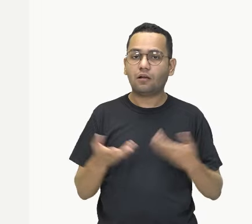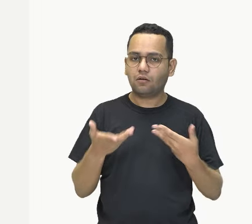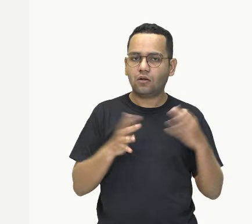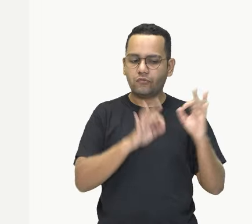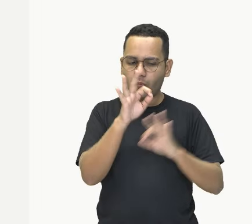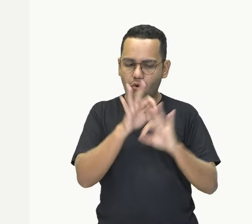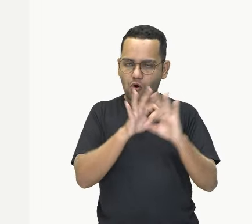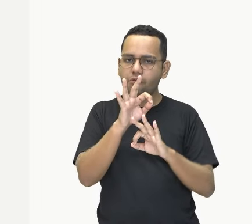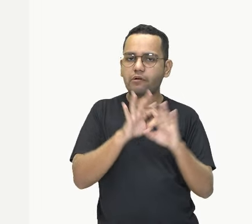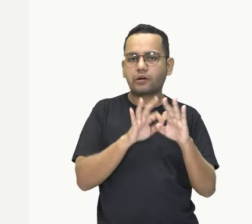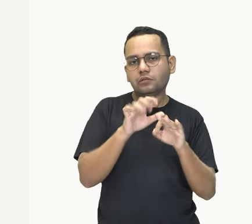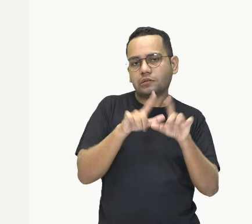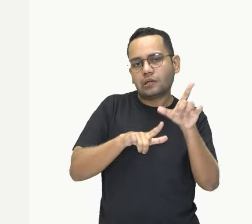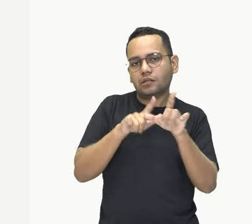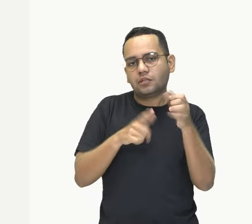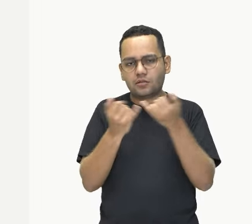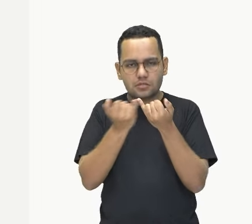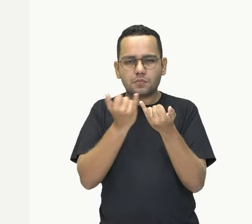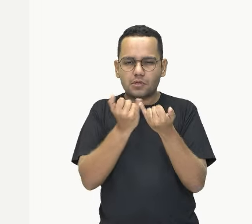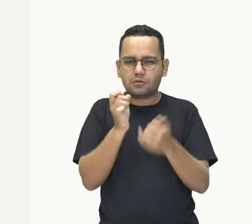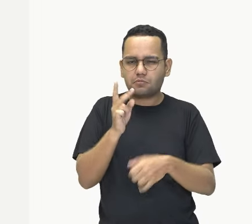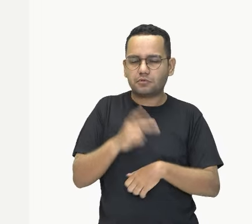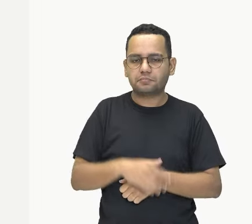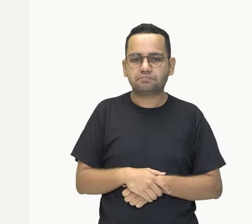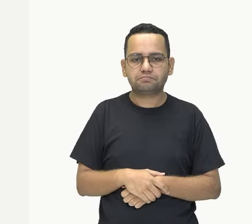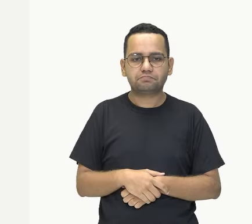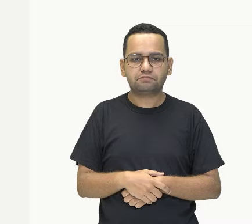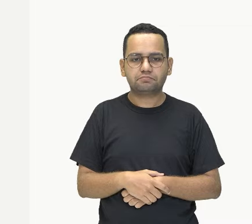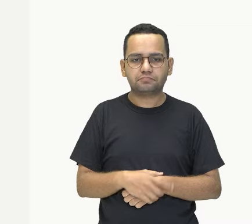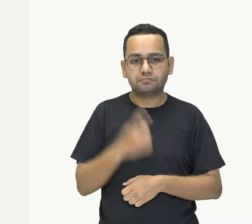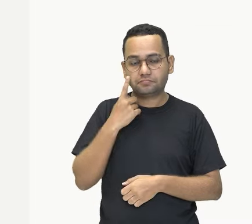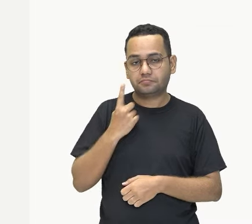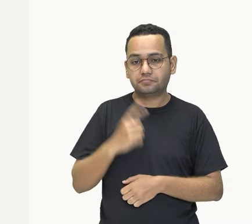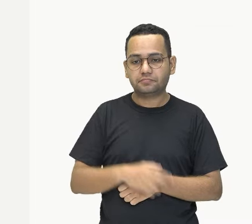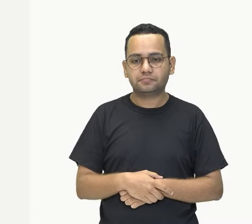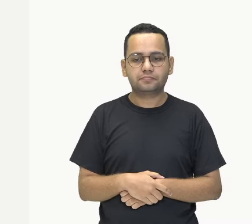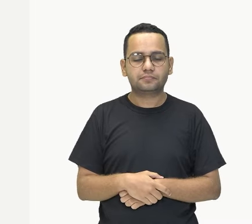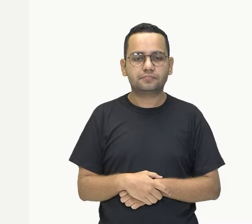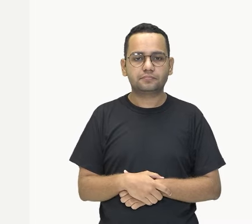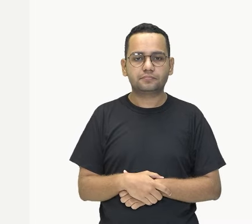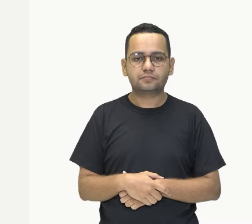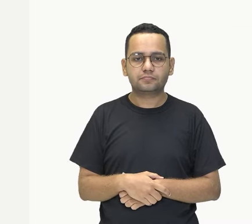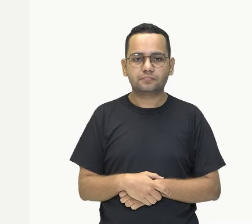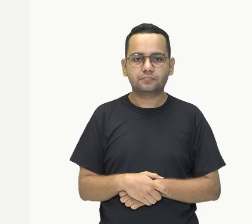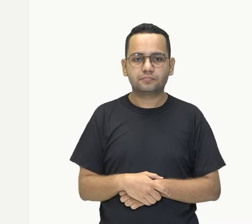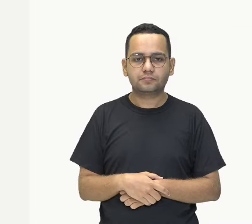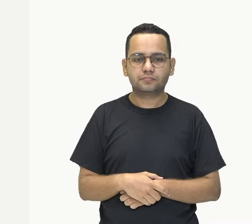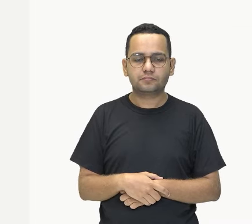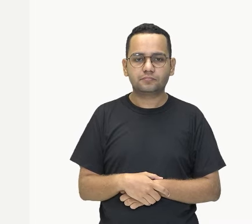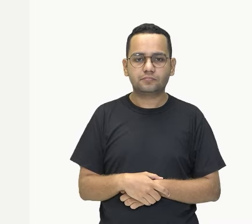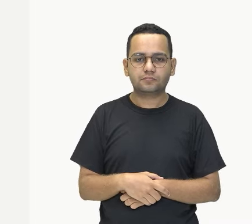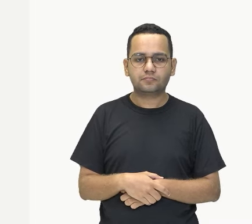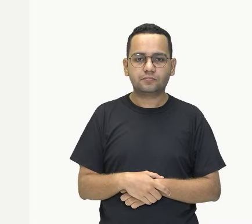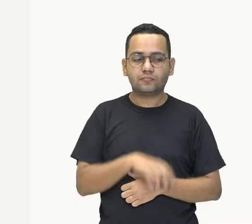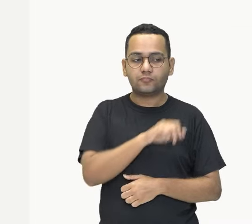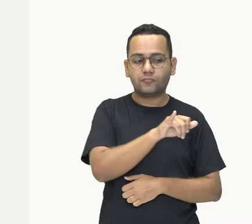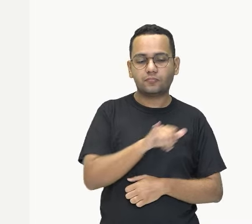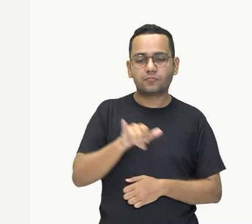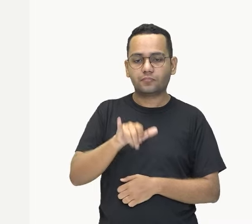sua parte literal. Então, aqui ó, é x e é x. Aqui é